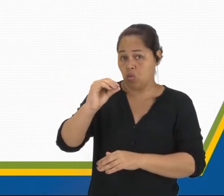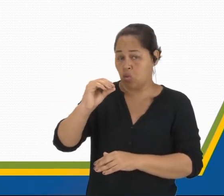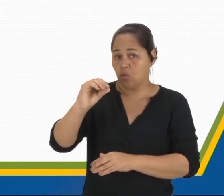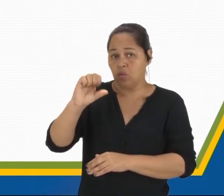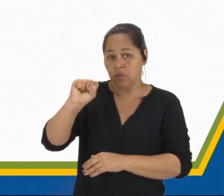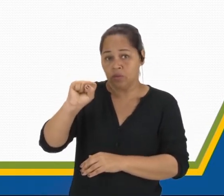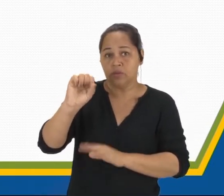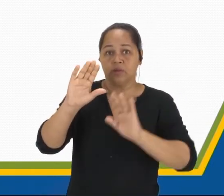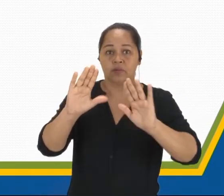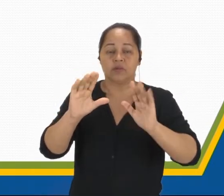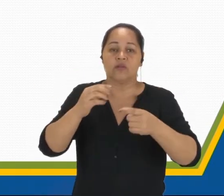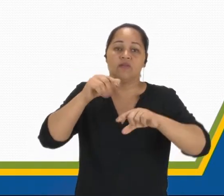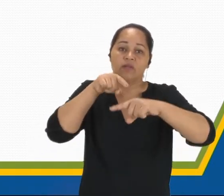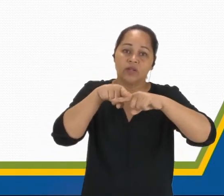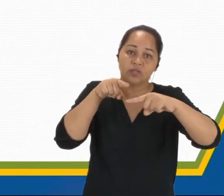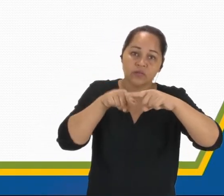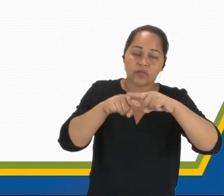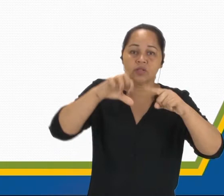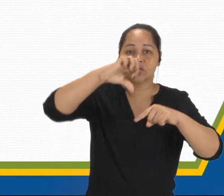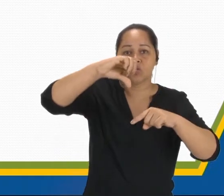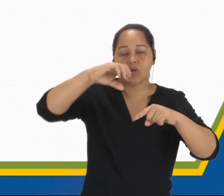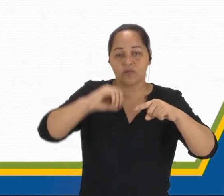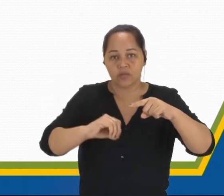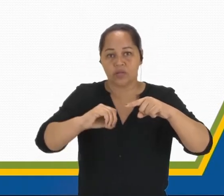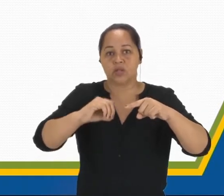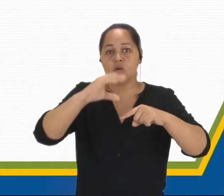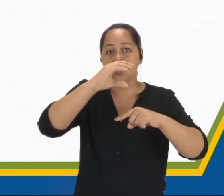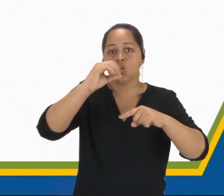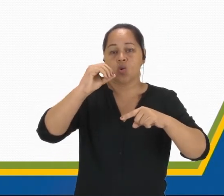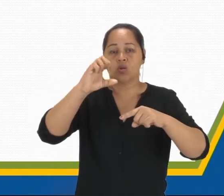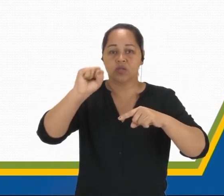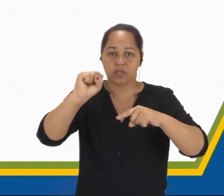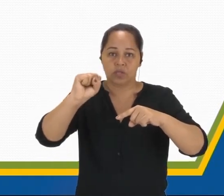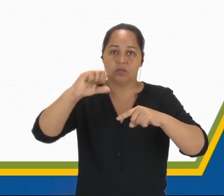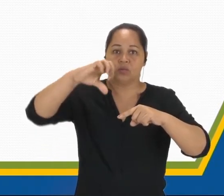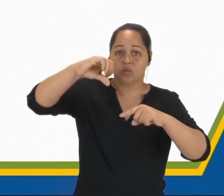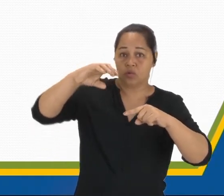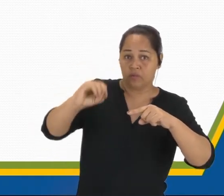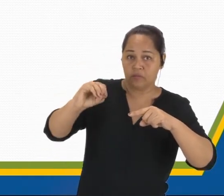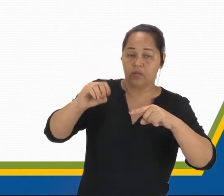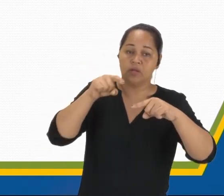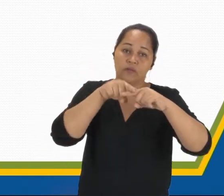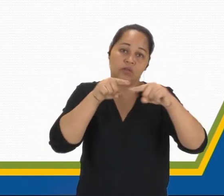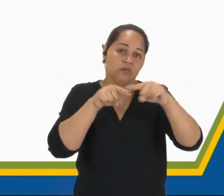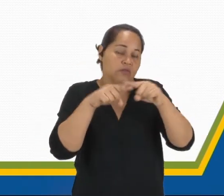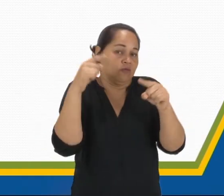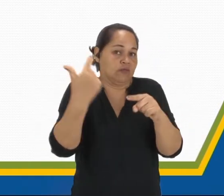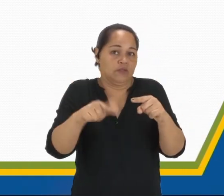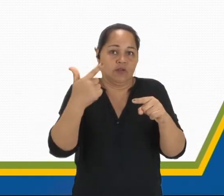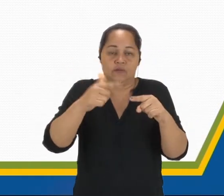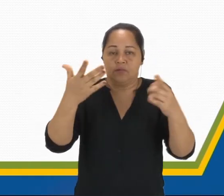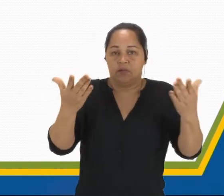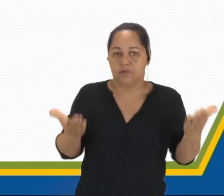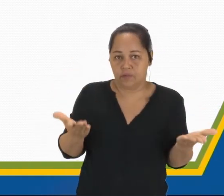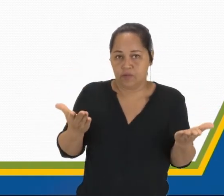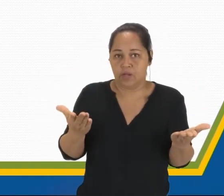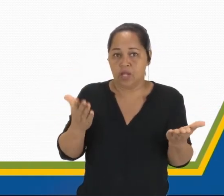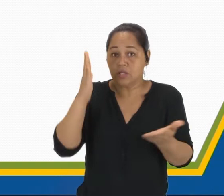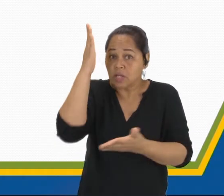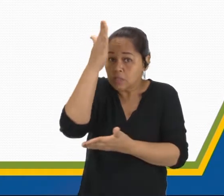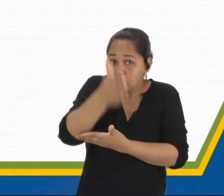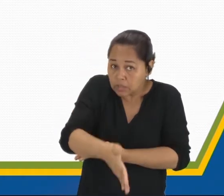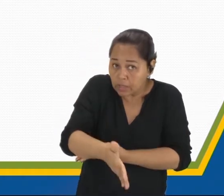ter retorno aqui. Diferente da função seno e cosseno, que todos os valores aqui o gráfico vai existir,